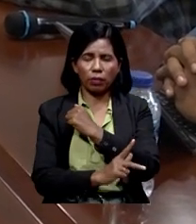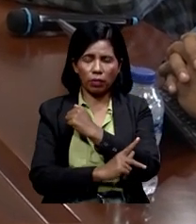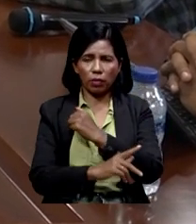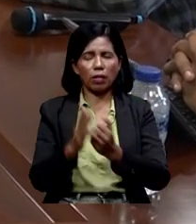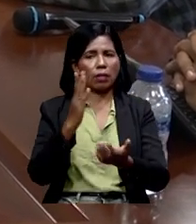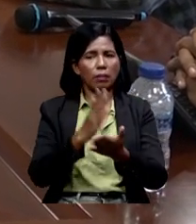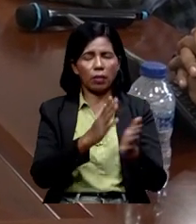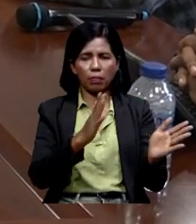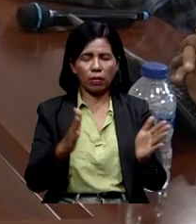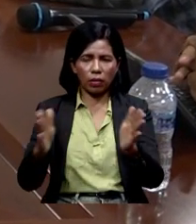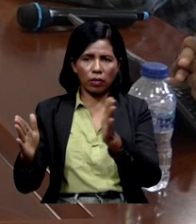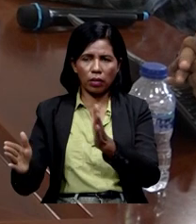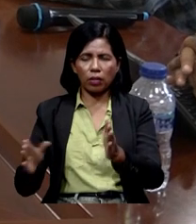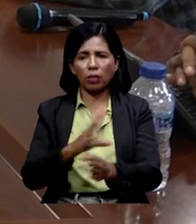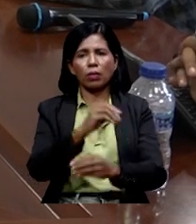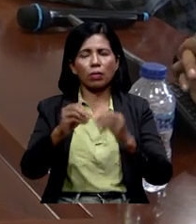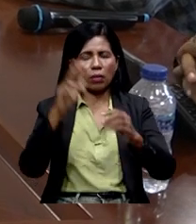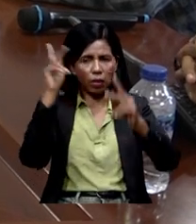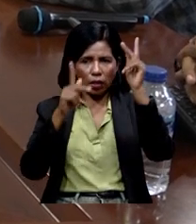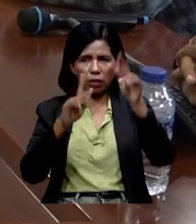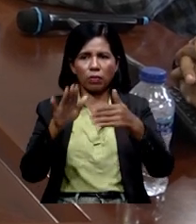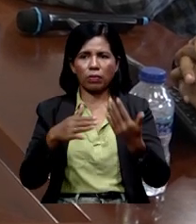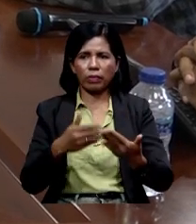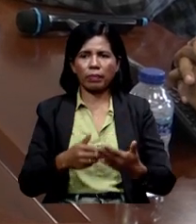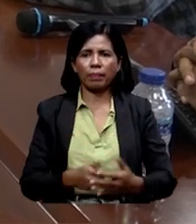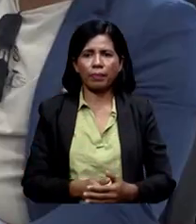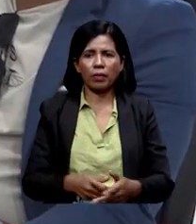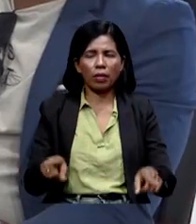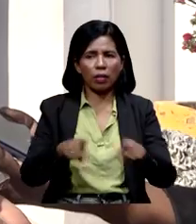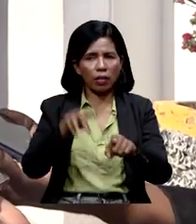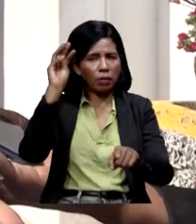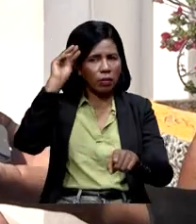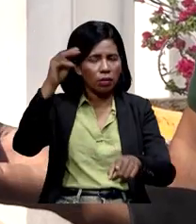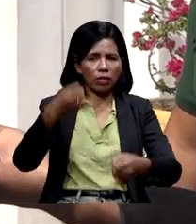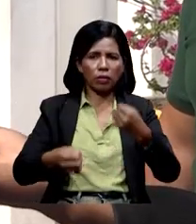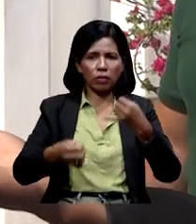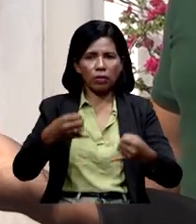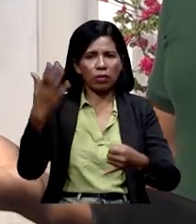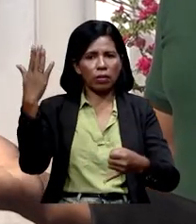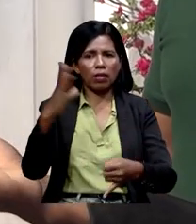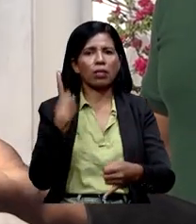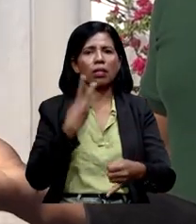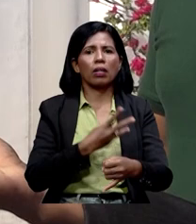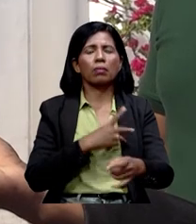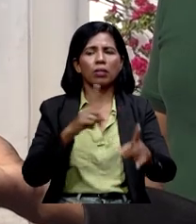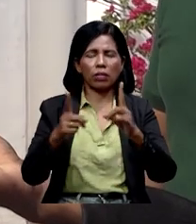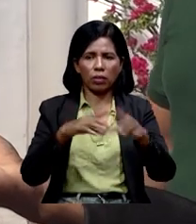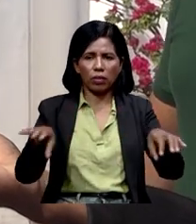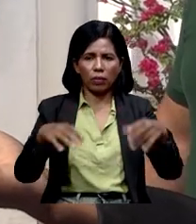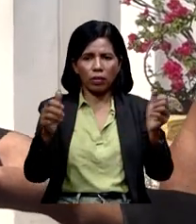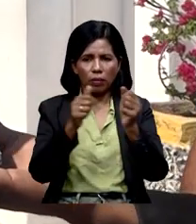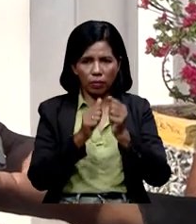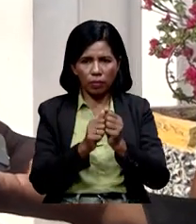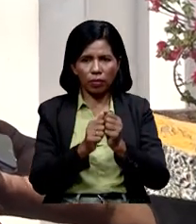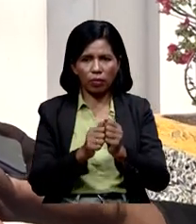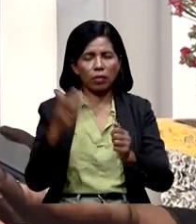impede processo de julgamento para casos pendentes. A nessa Ministro da Justiça e a Executivo União, a mim se correna para malo